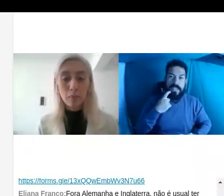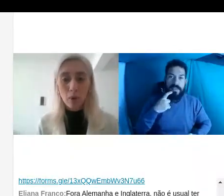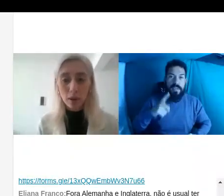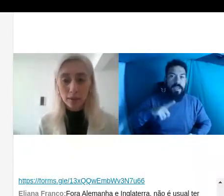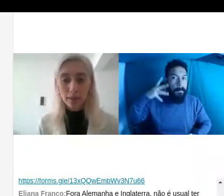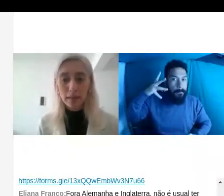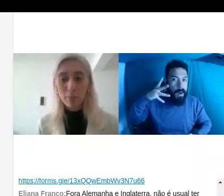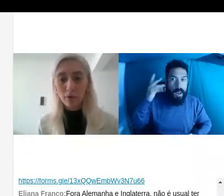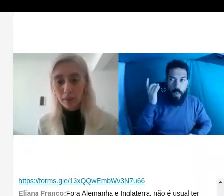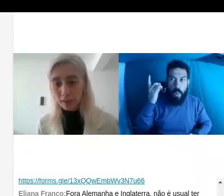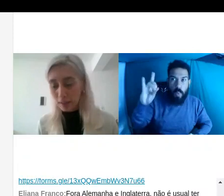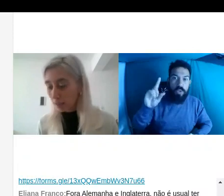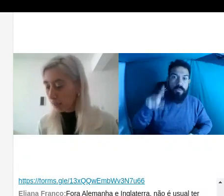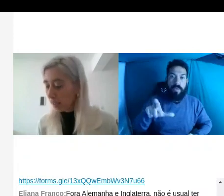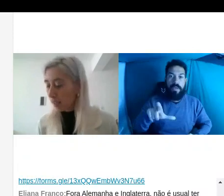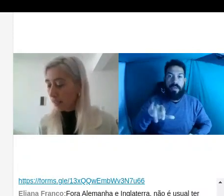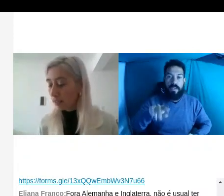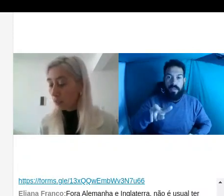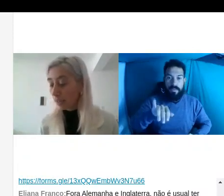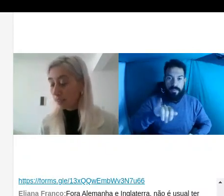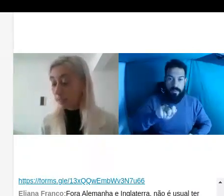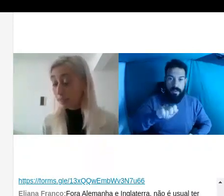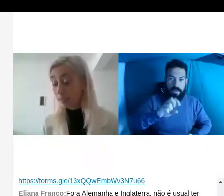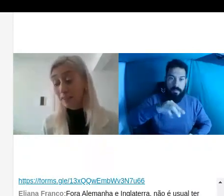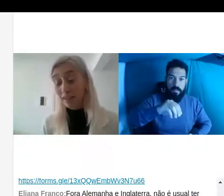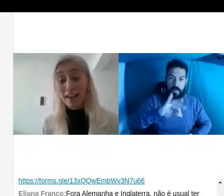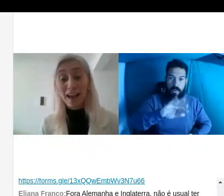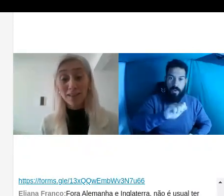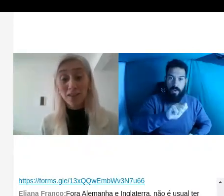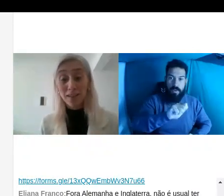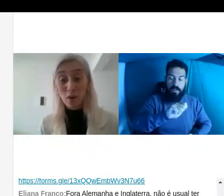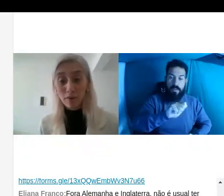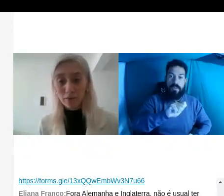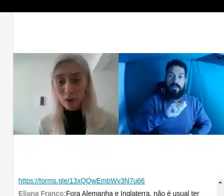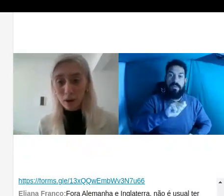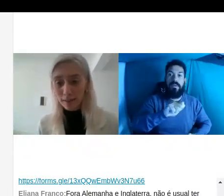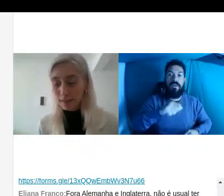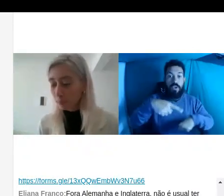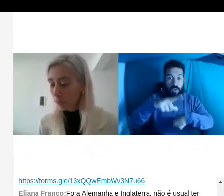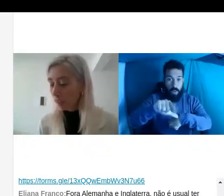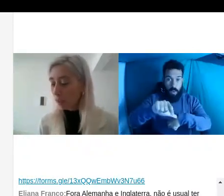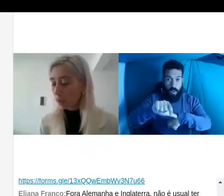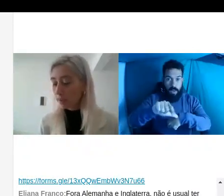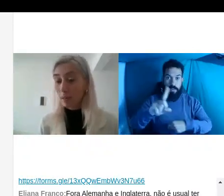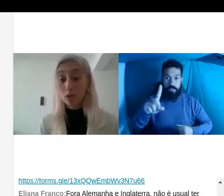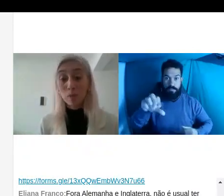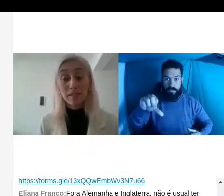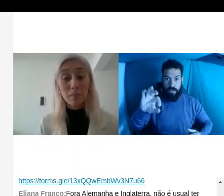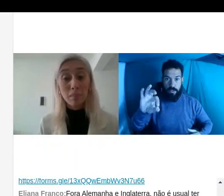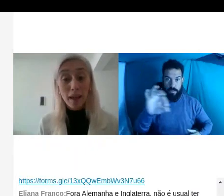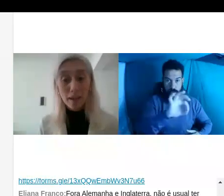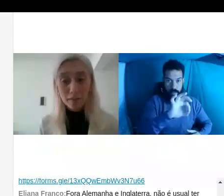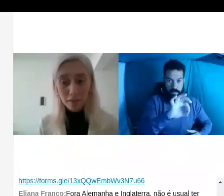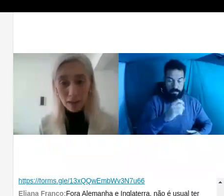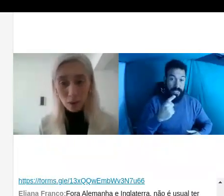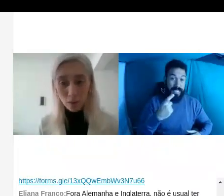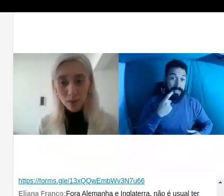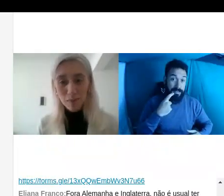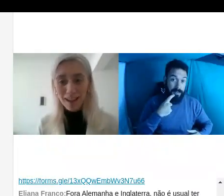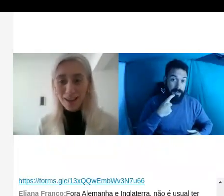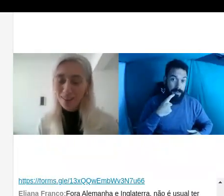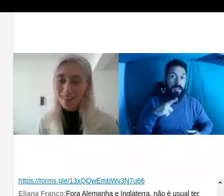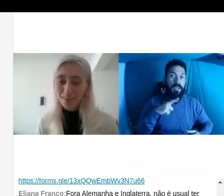Lívia Mota irá proferir, então, na sexta-feira, às 19 horas, nós teremos uma assembleia final